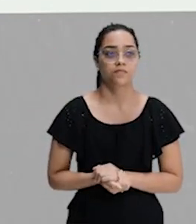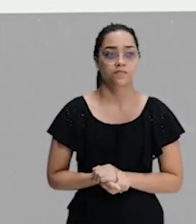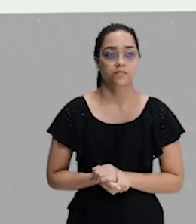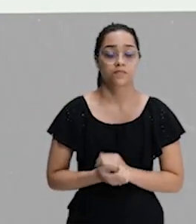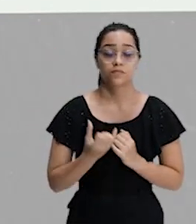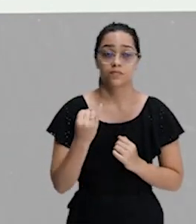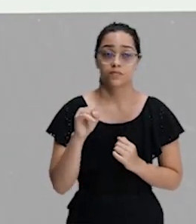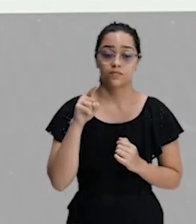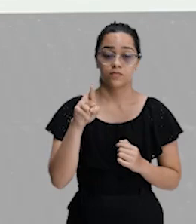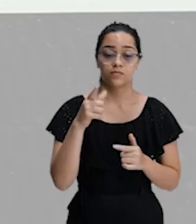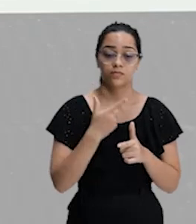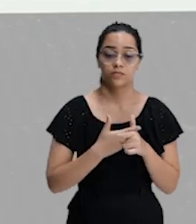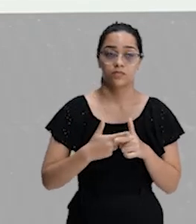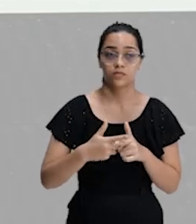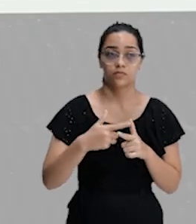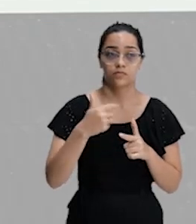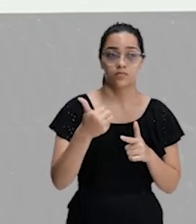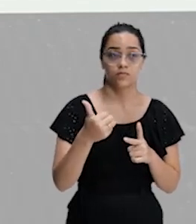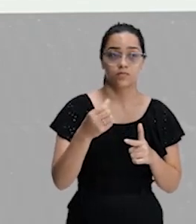Se você dividir